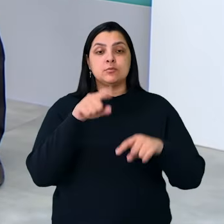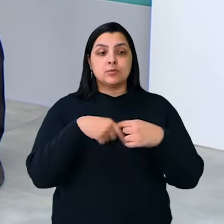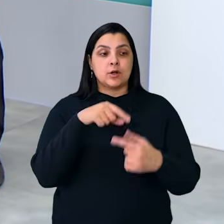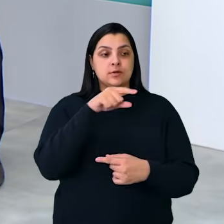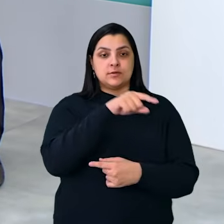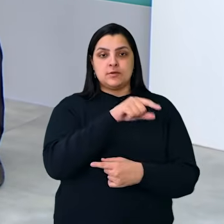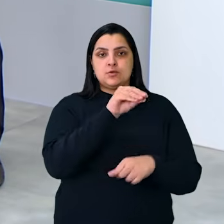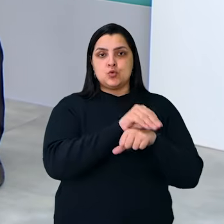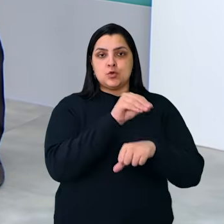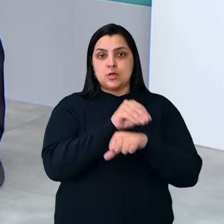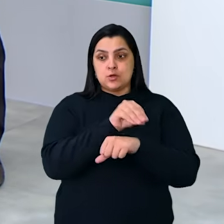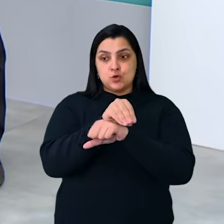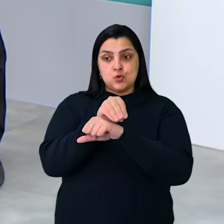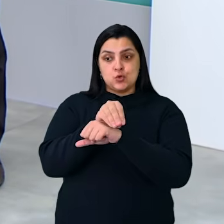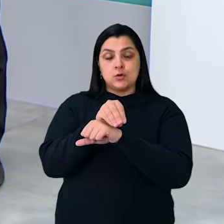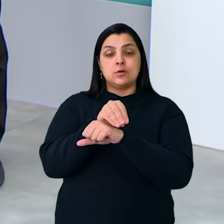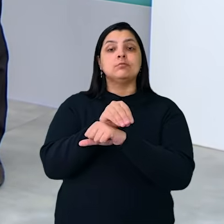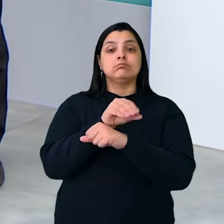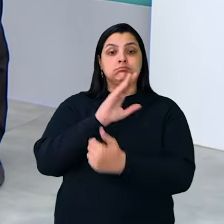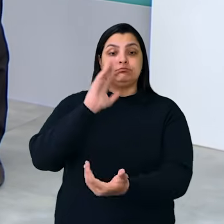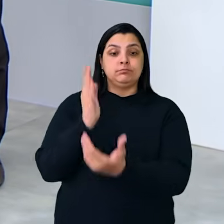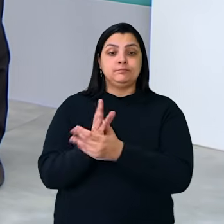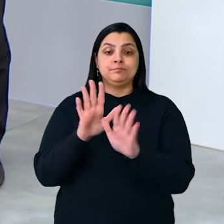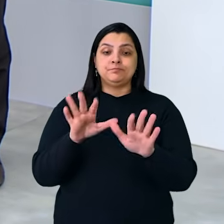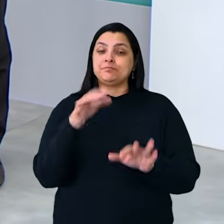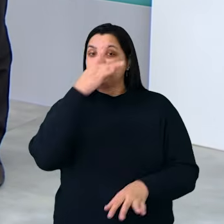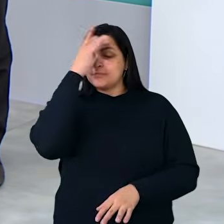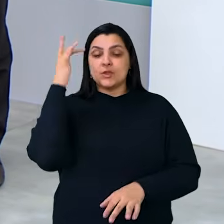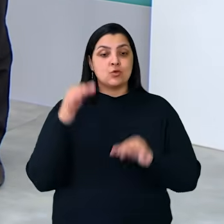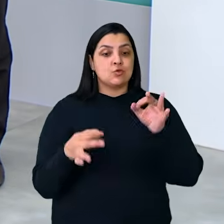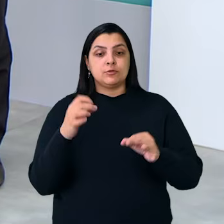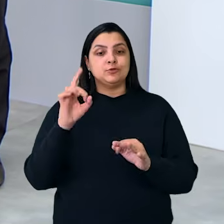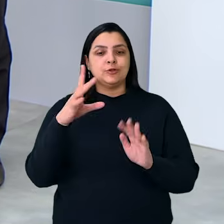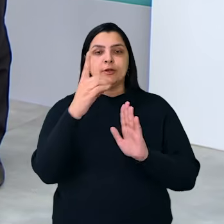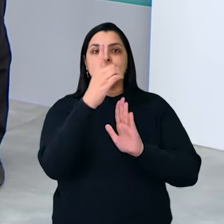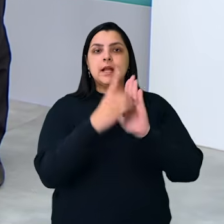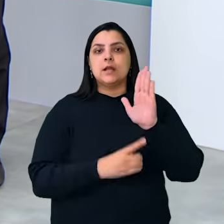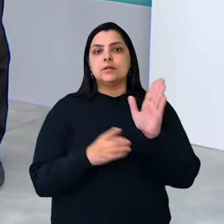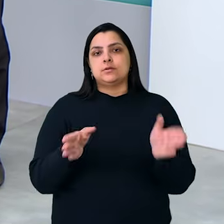cuidadora. Para a quarta turma, como não se trata de pessoa jurídica, basta a